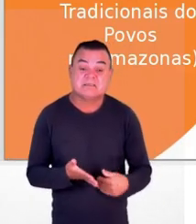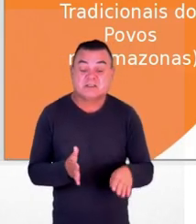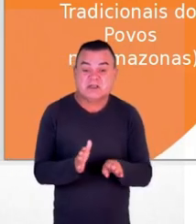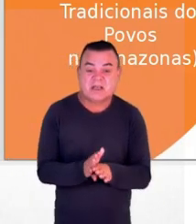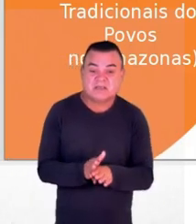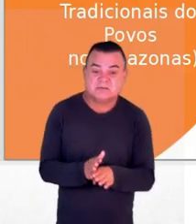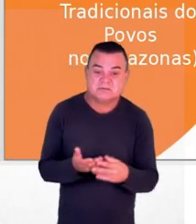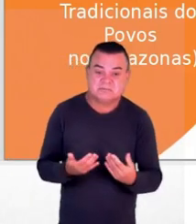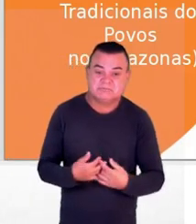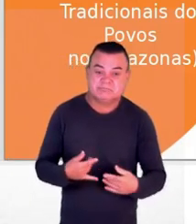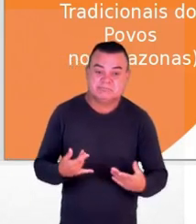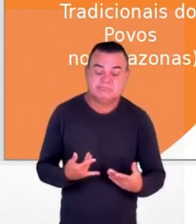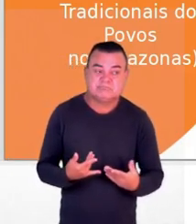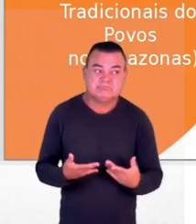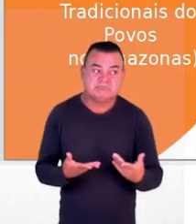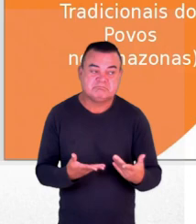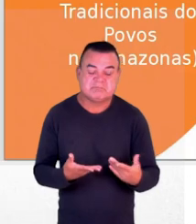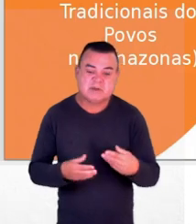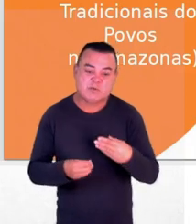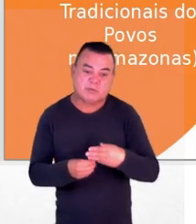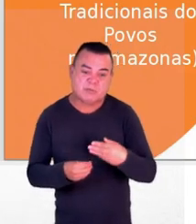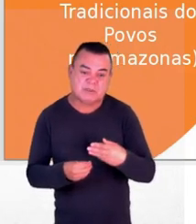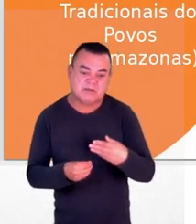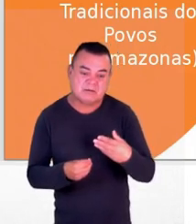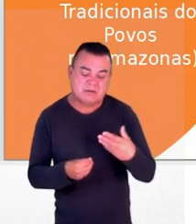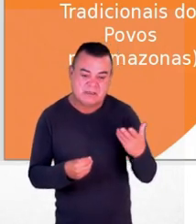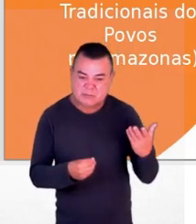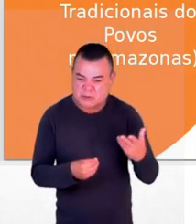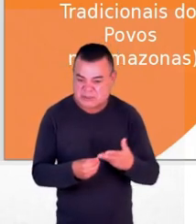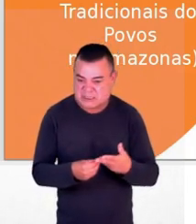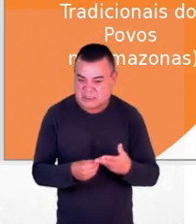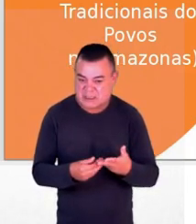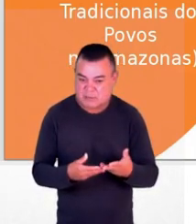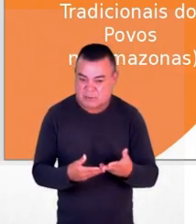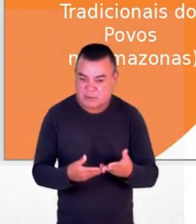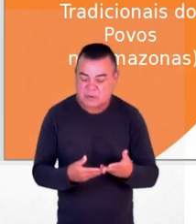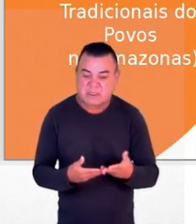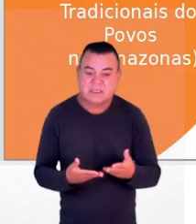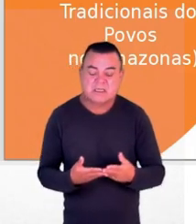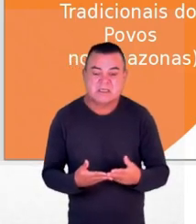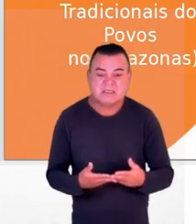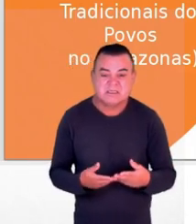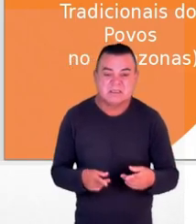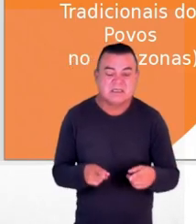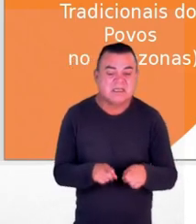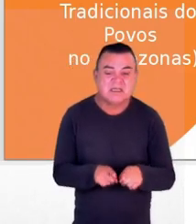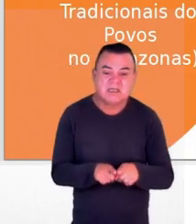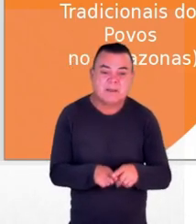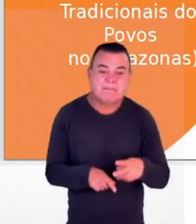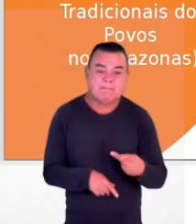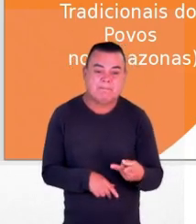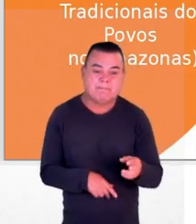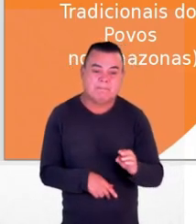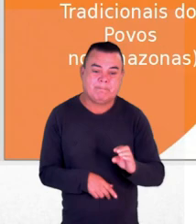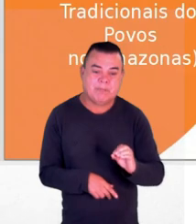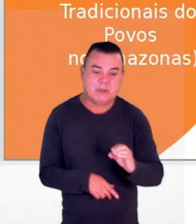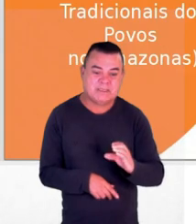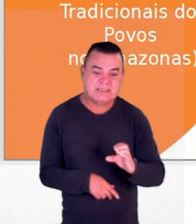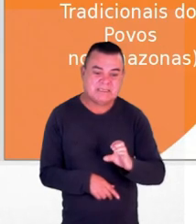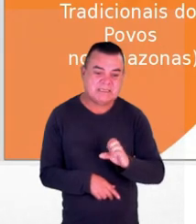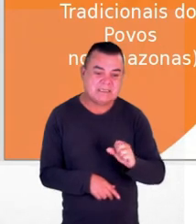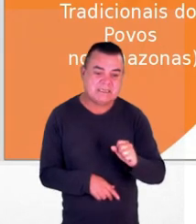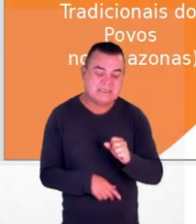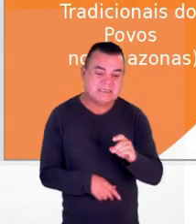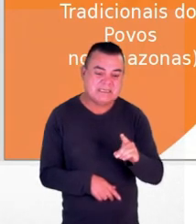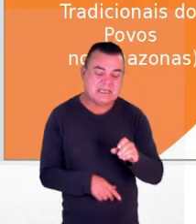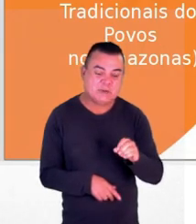nunca viram um boi na frente por exemplo né Eh Ou chegando em lat ultraprocessados essa questão logística e começam